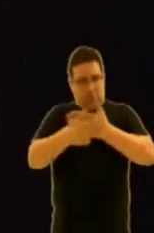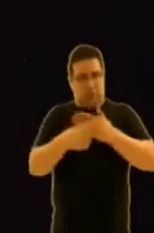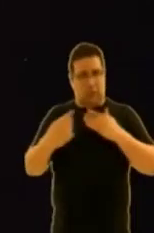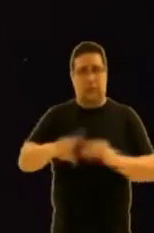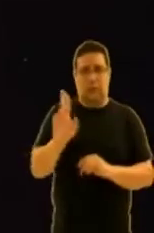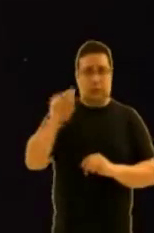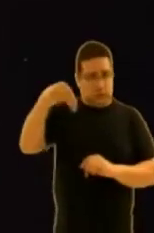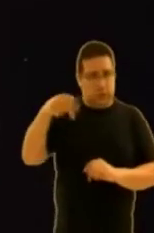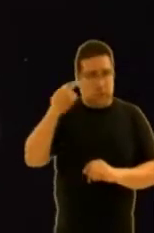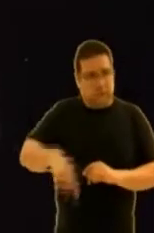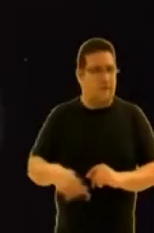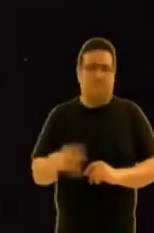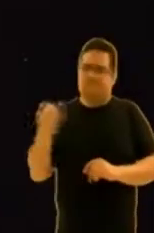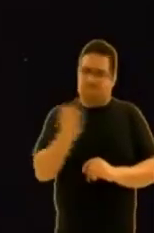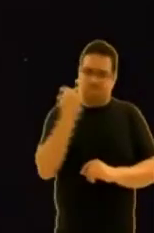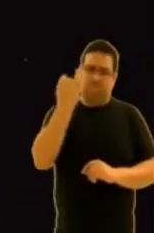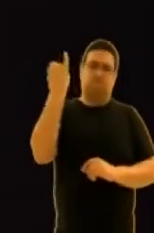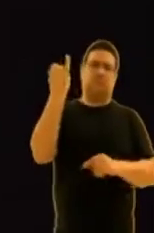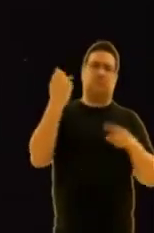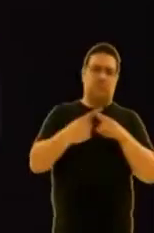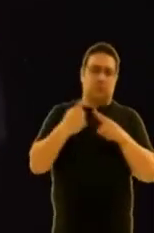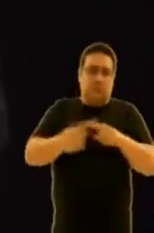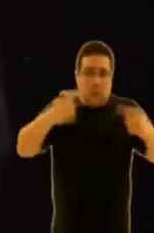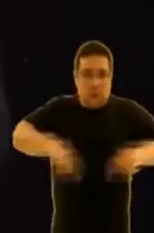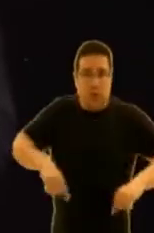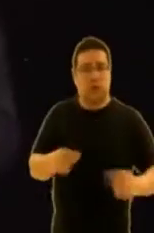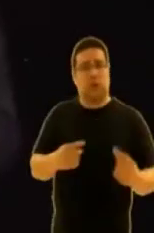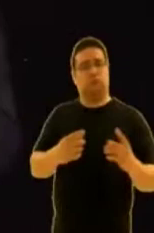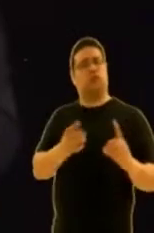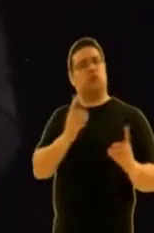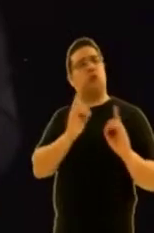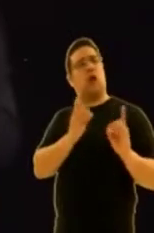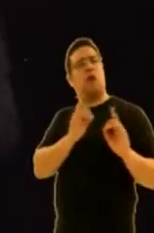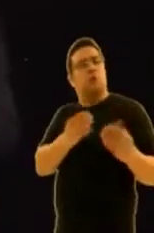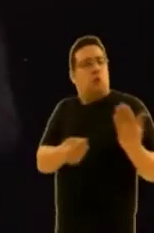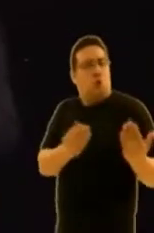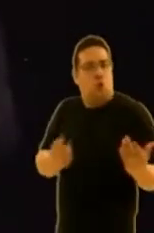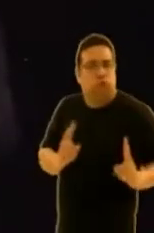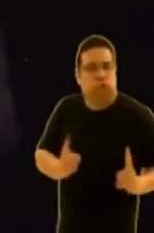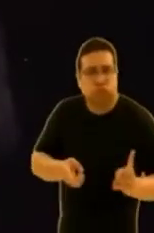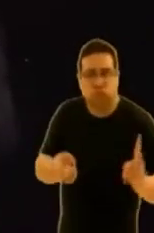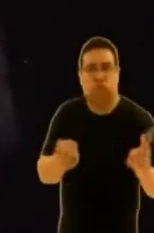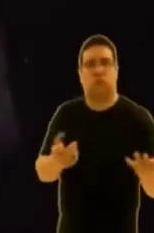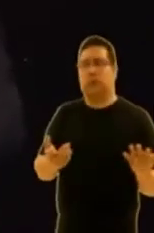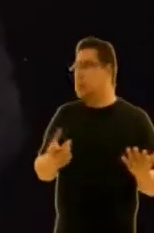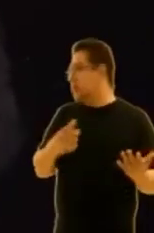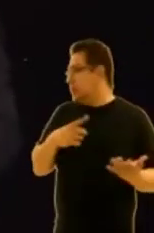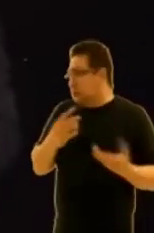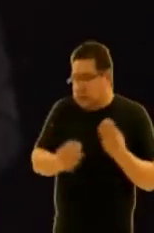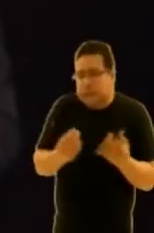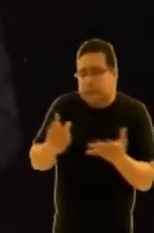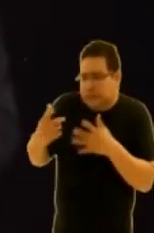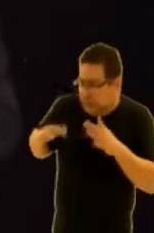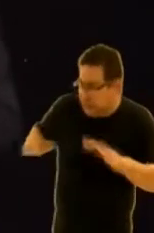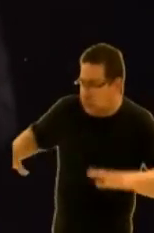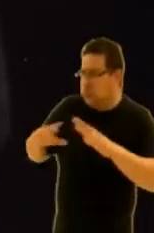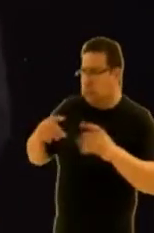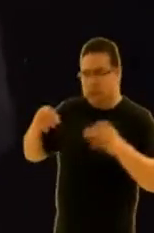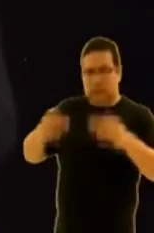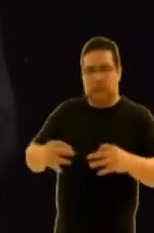simplesmente fundamental para que esse diálogo seja permanente, para que esse diálogo seja profícuo.